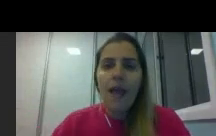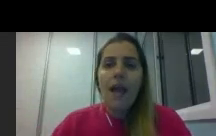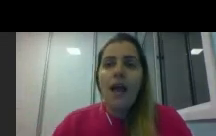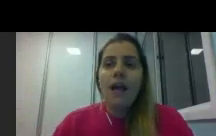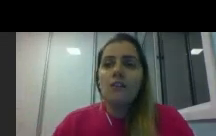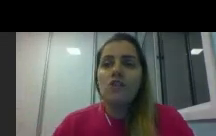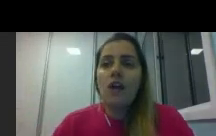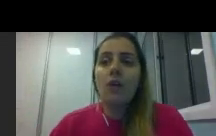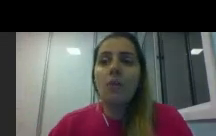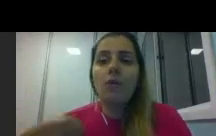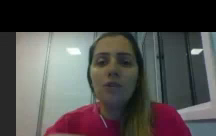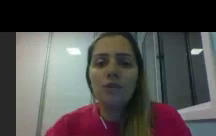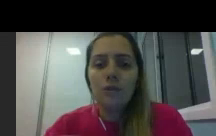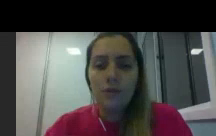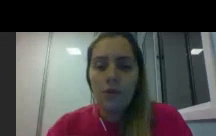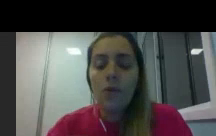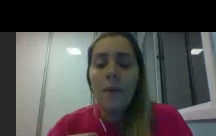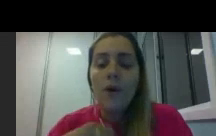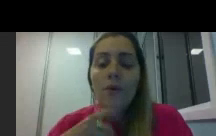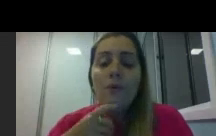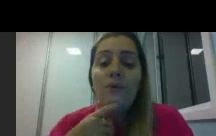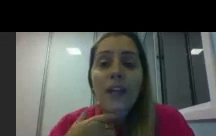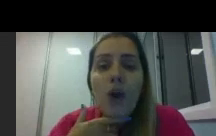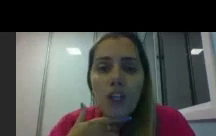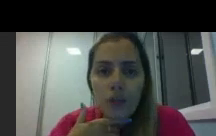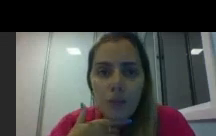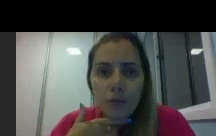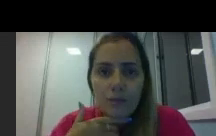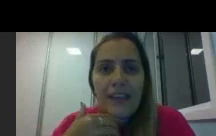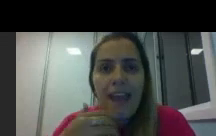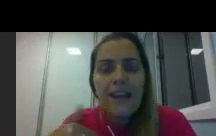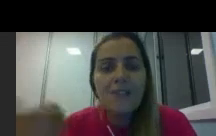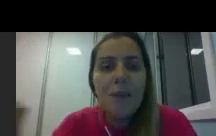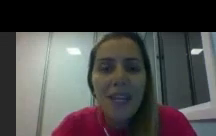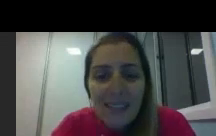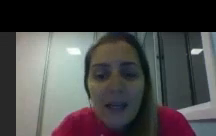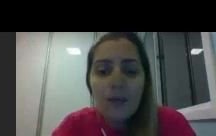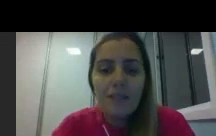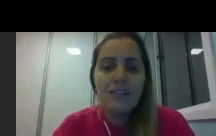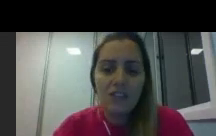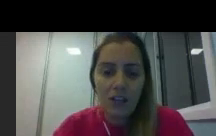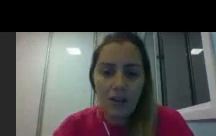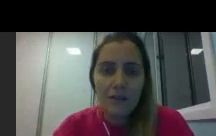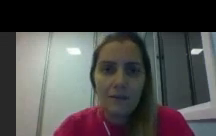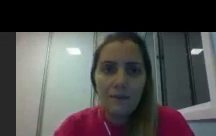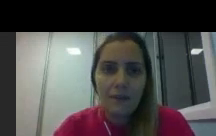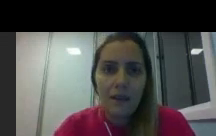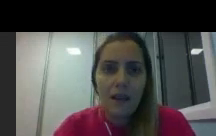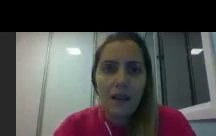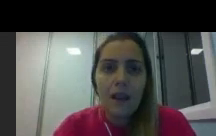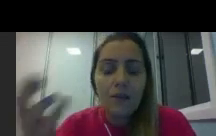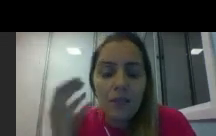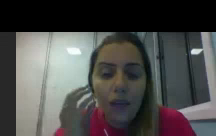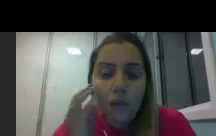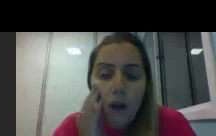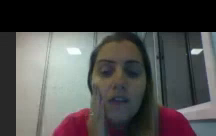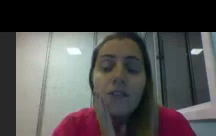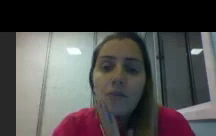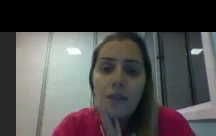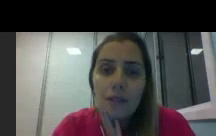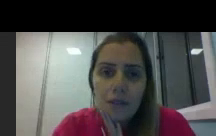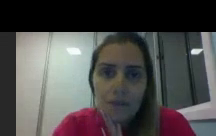filhos. Só que eu mudo o meu fenótipo, que é a expressão desses genes. Eu